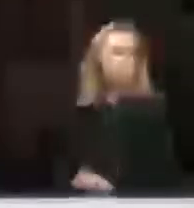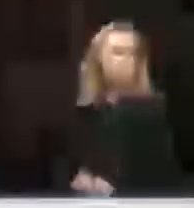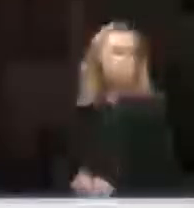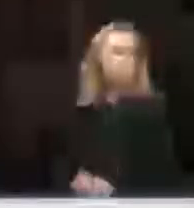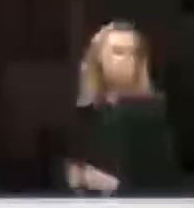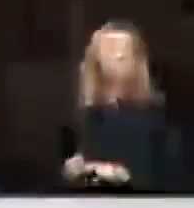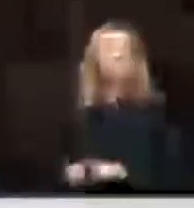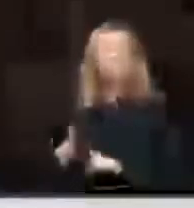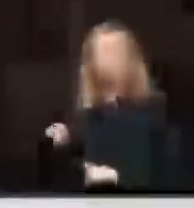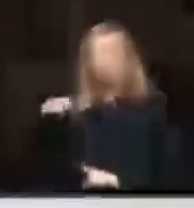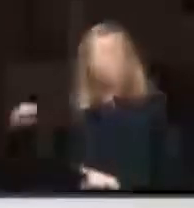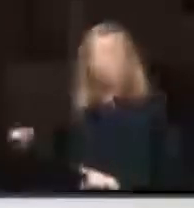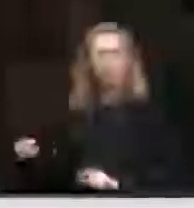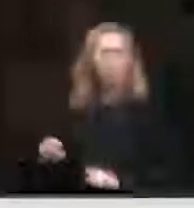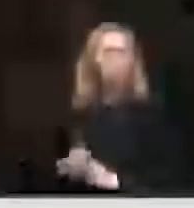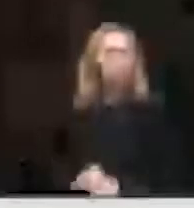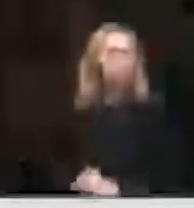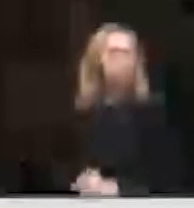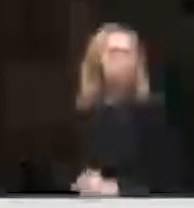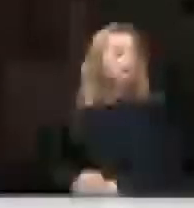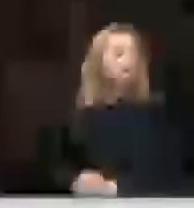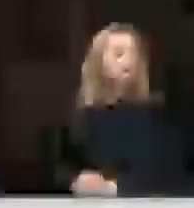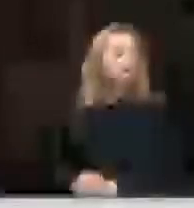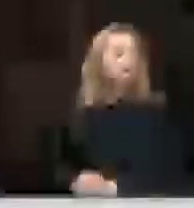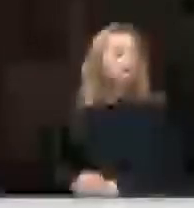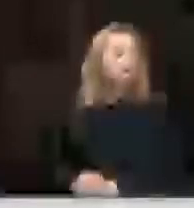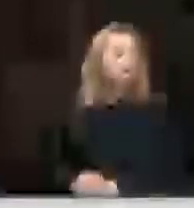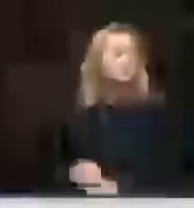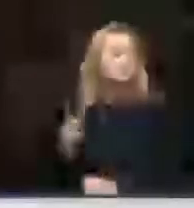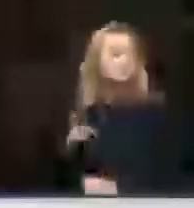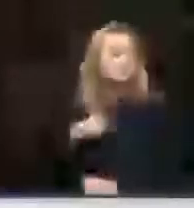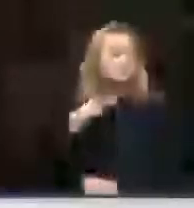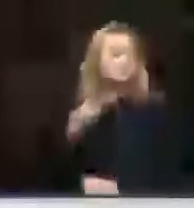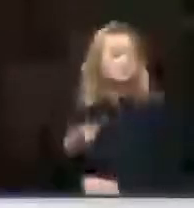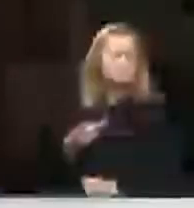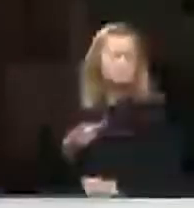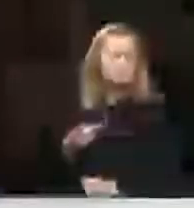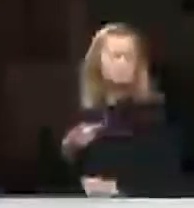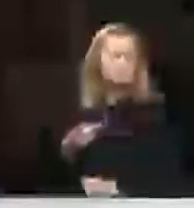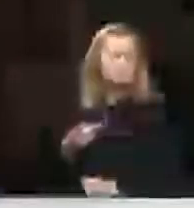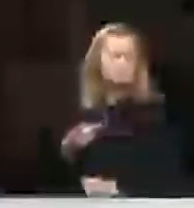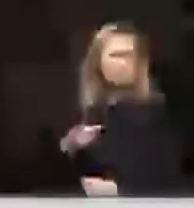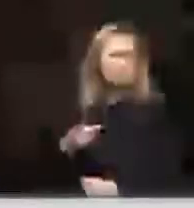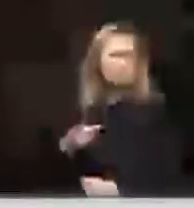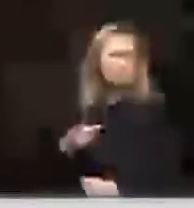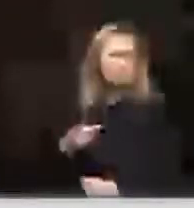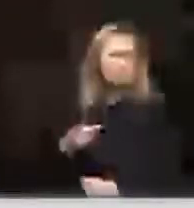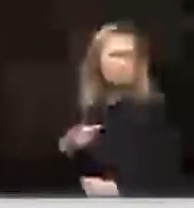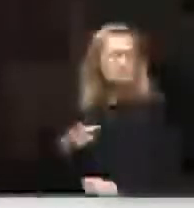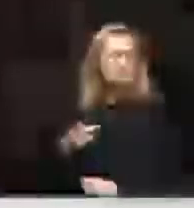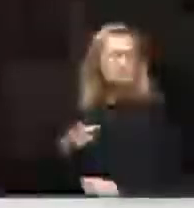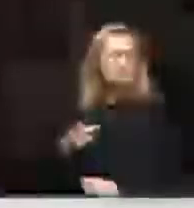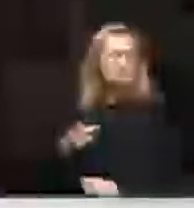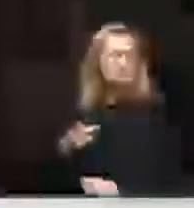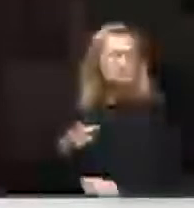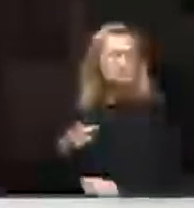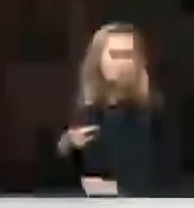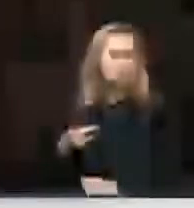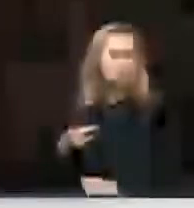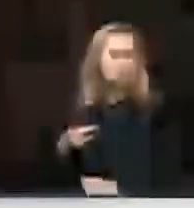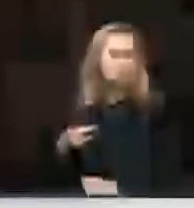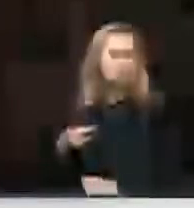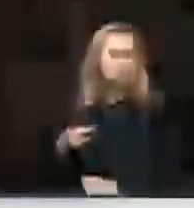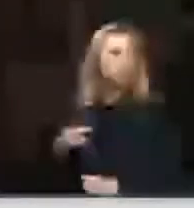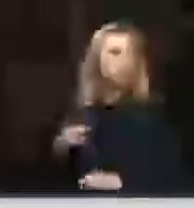em seguida, quando fala do recurso cabível, ainda diz que